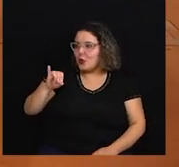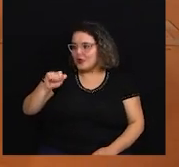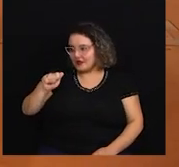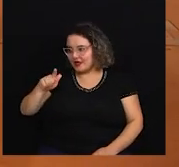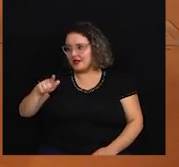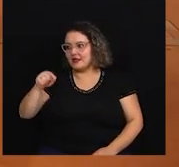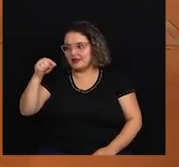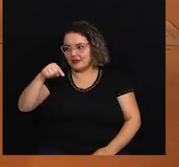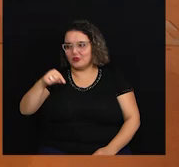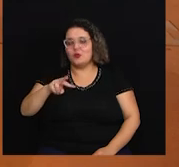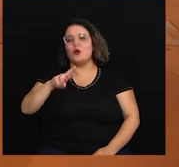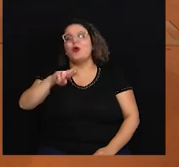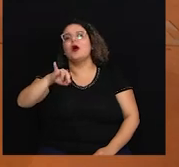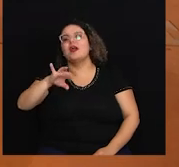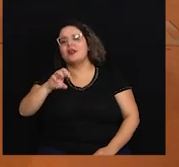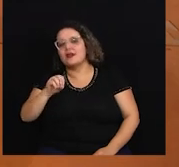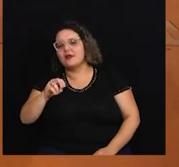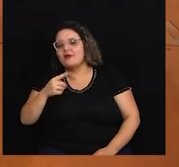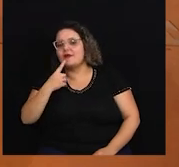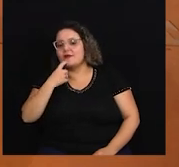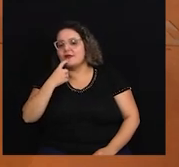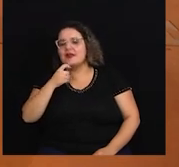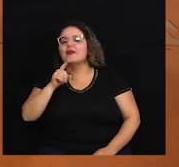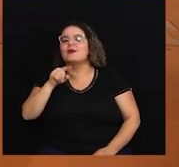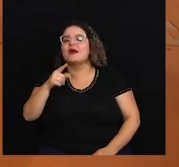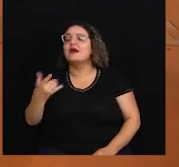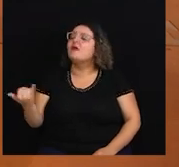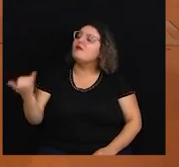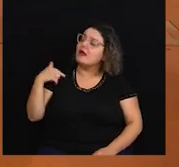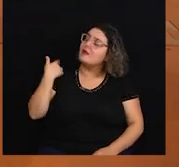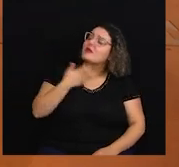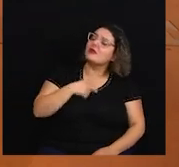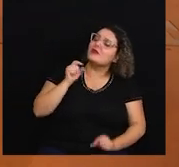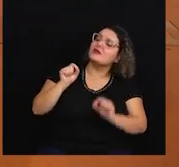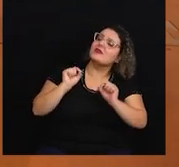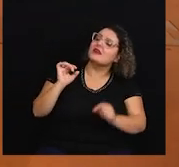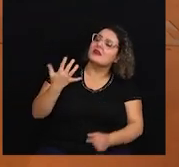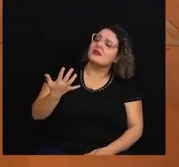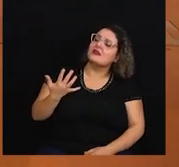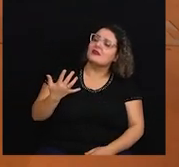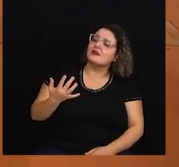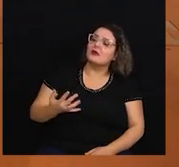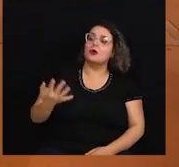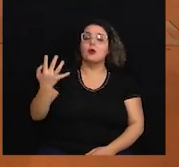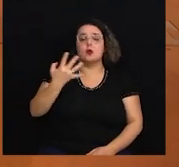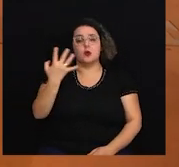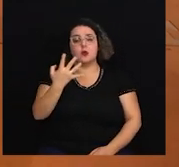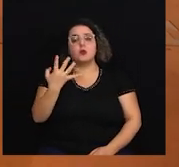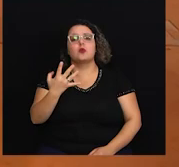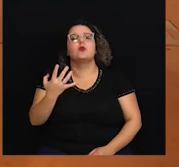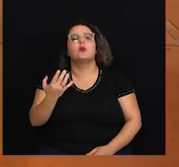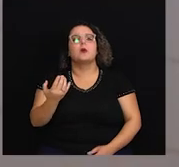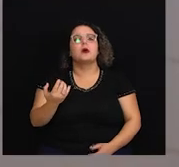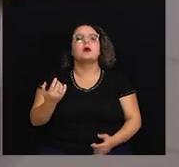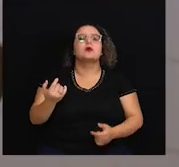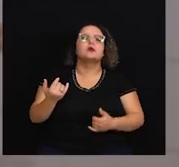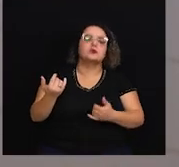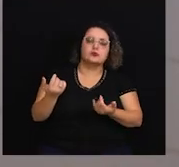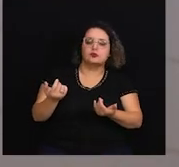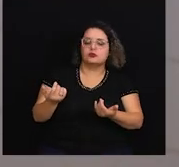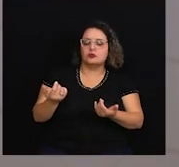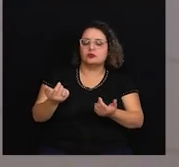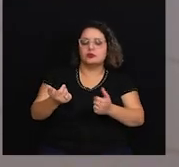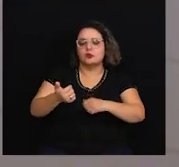Rio Vermelho é era assim era o quarto jogo quem ganhasse estaria na final Artur